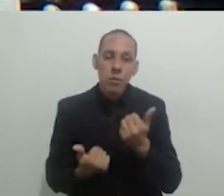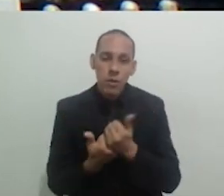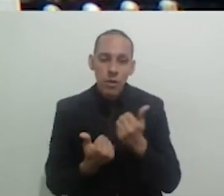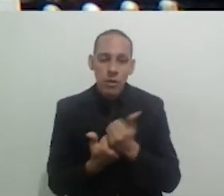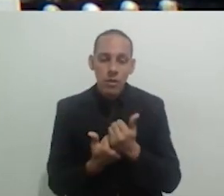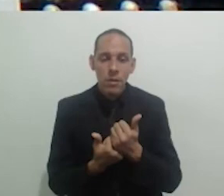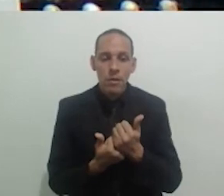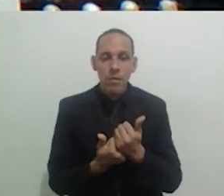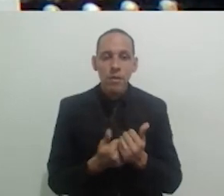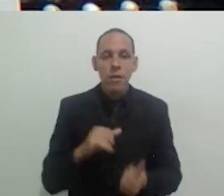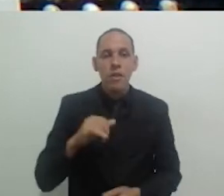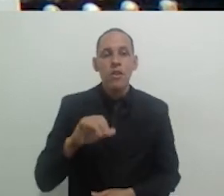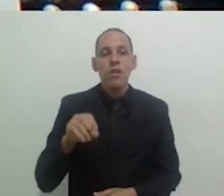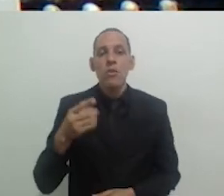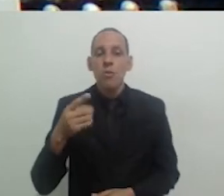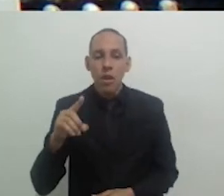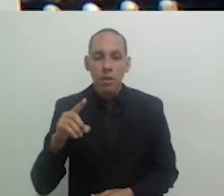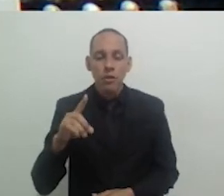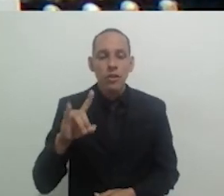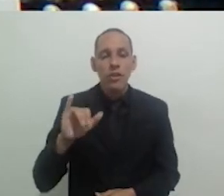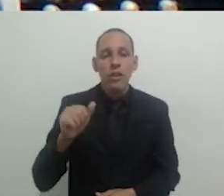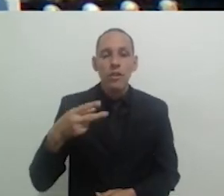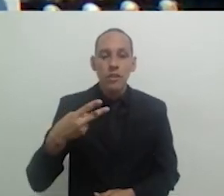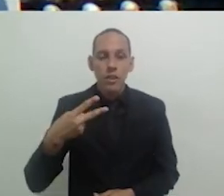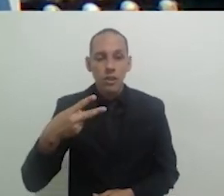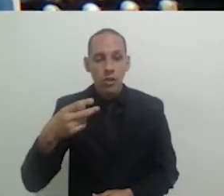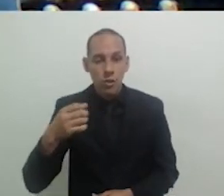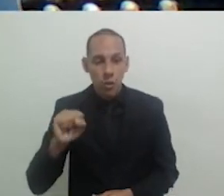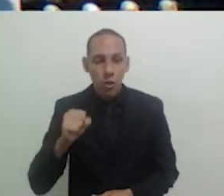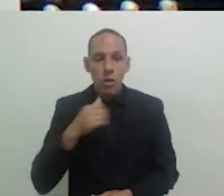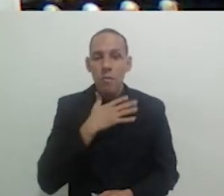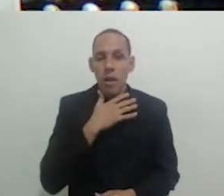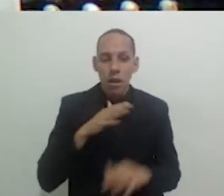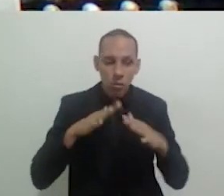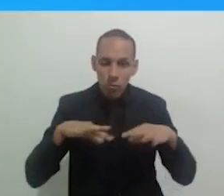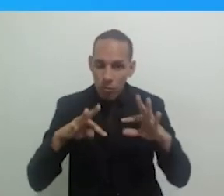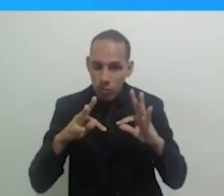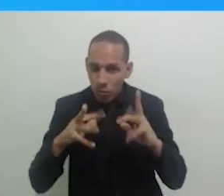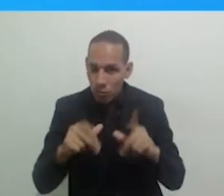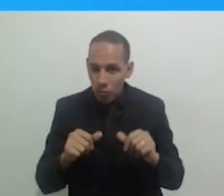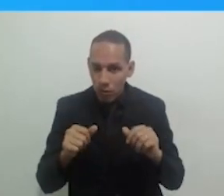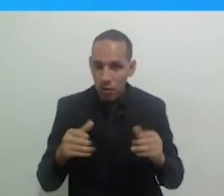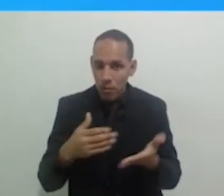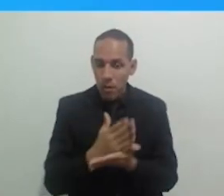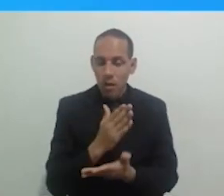ocorrerá no próximo dia 28 de março. Todos aprovam? Aprovo, excelência.